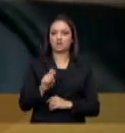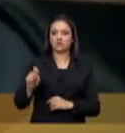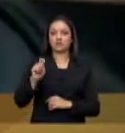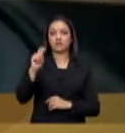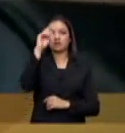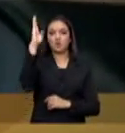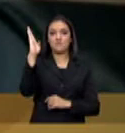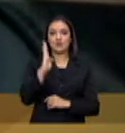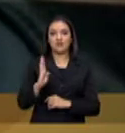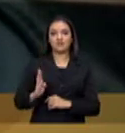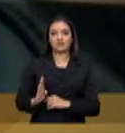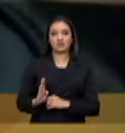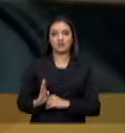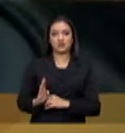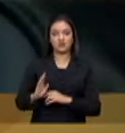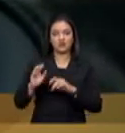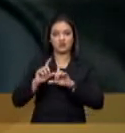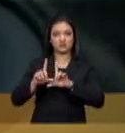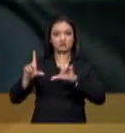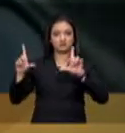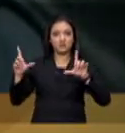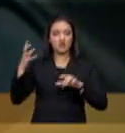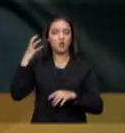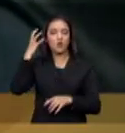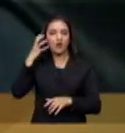ABERT, que propõe